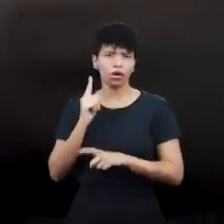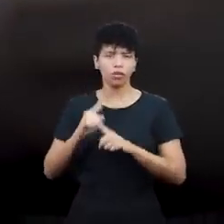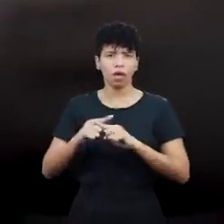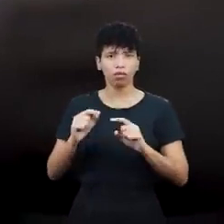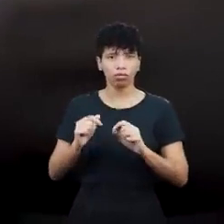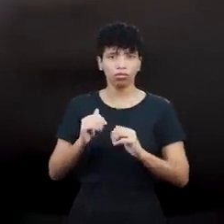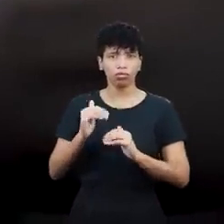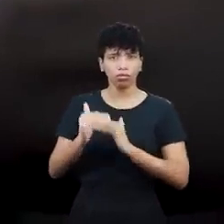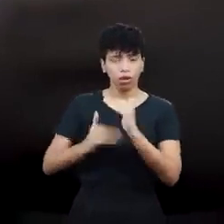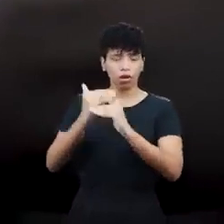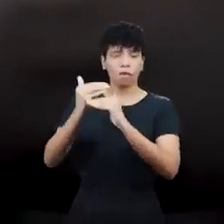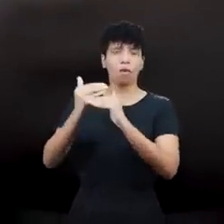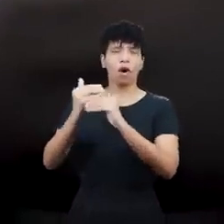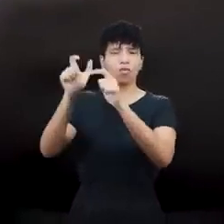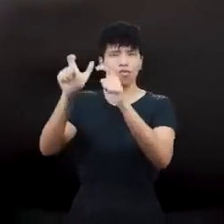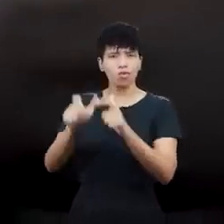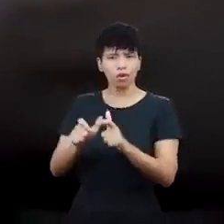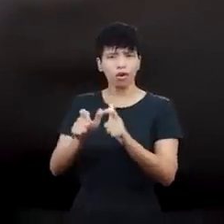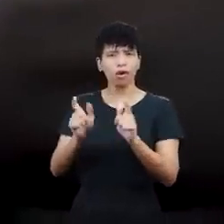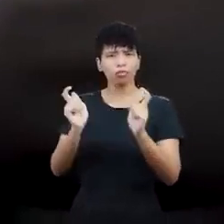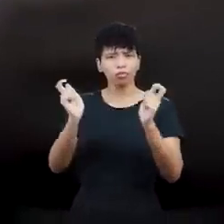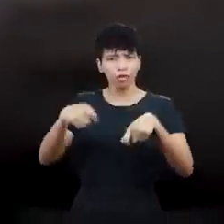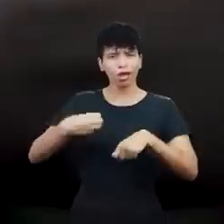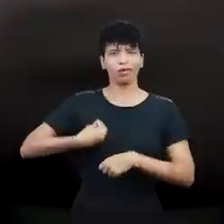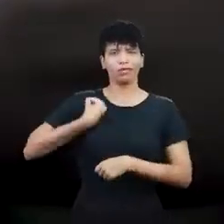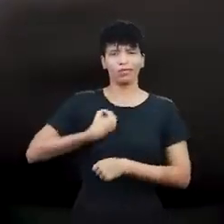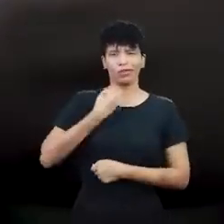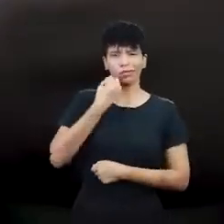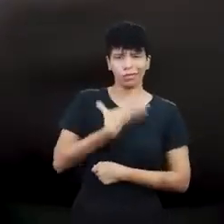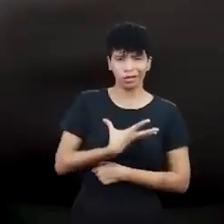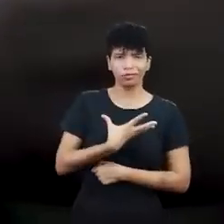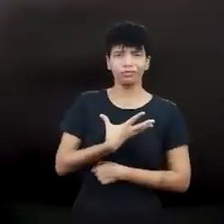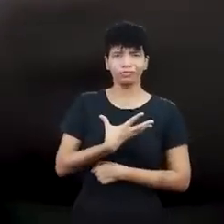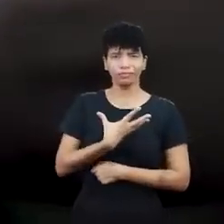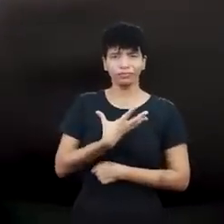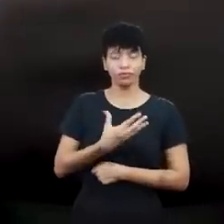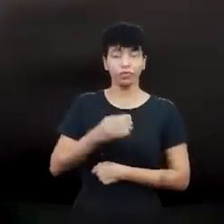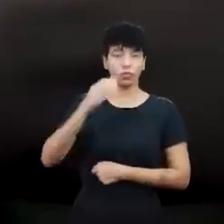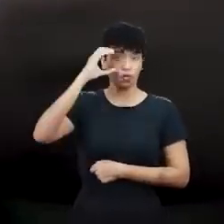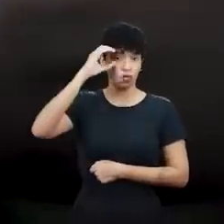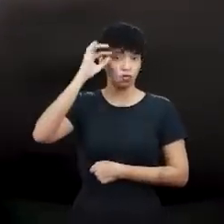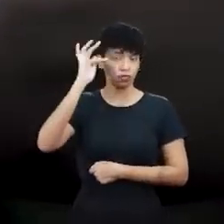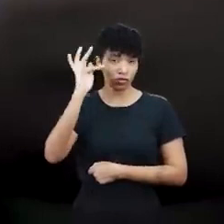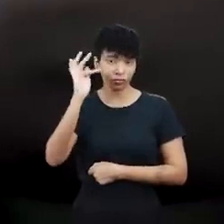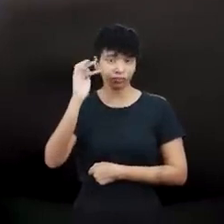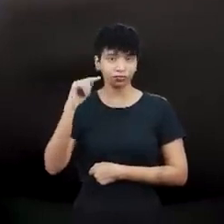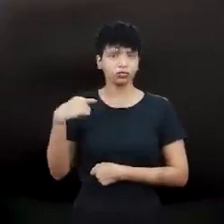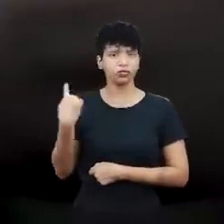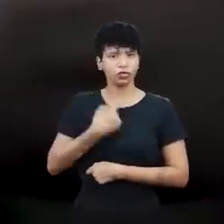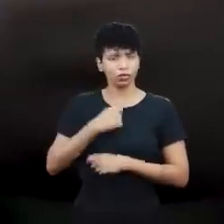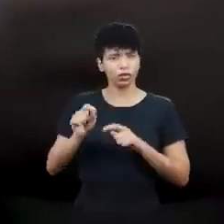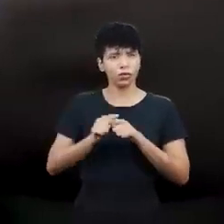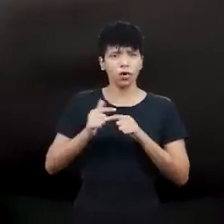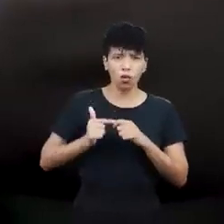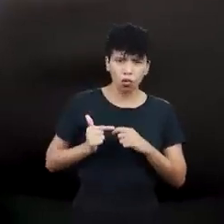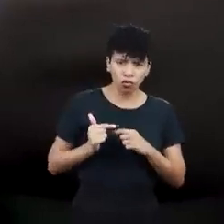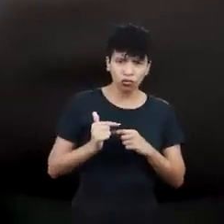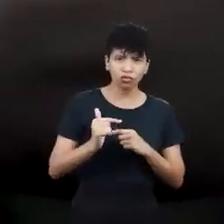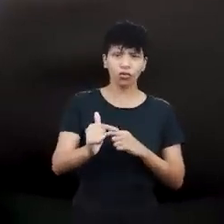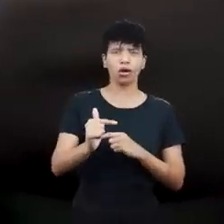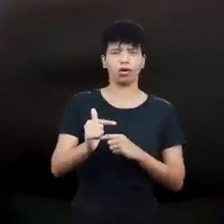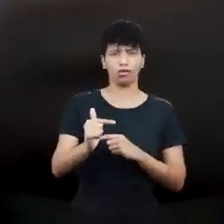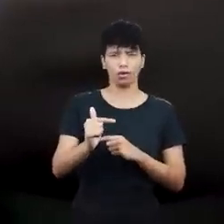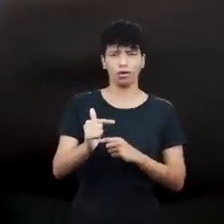transformava literalmente uma favela num bairro decente. Isso foi do Firmino. E nós, naturalmente, continuamos com a